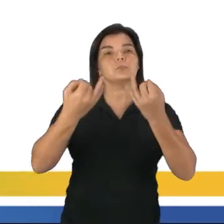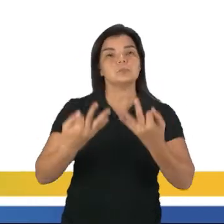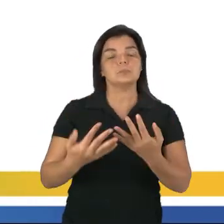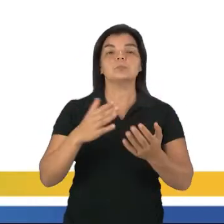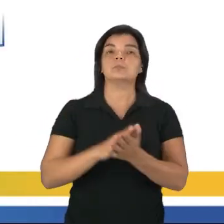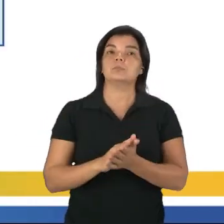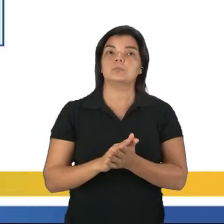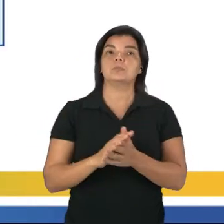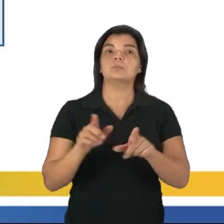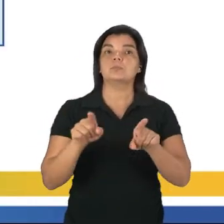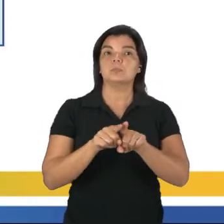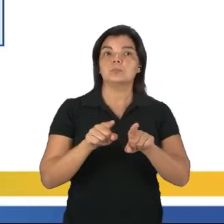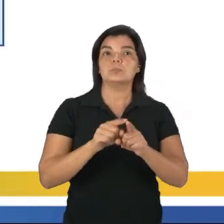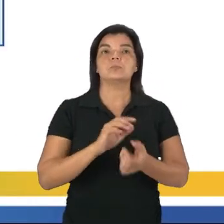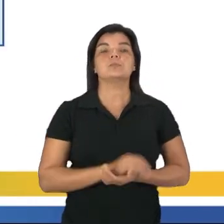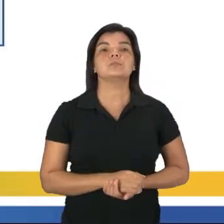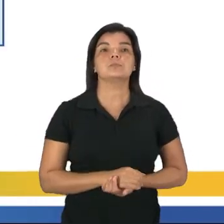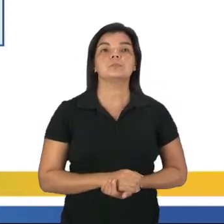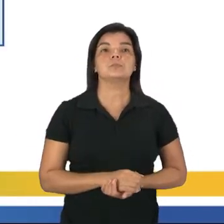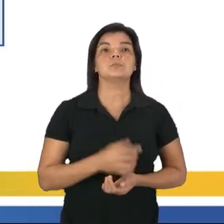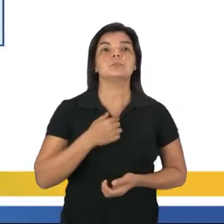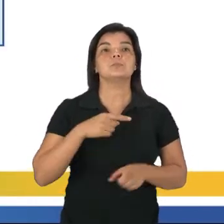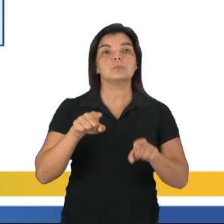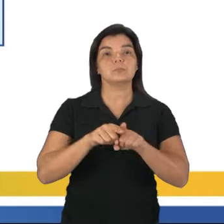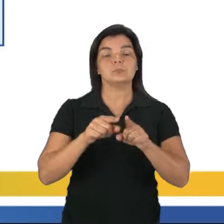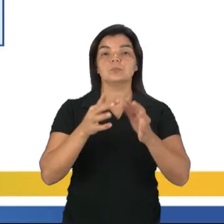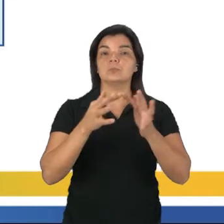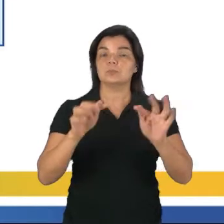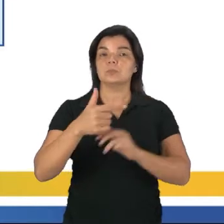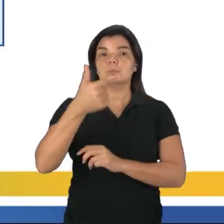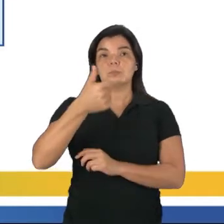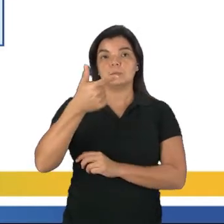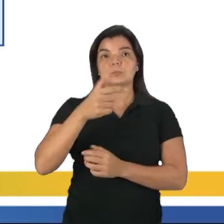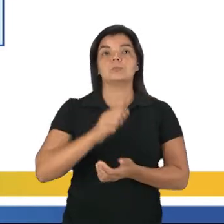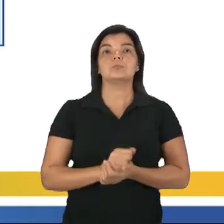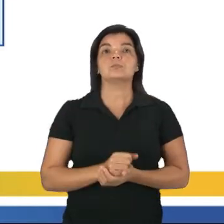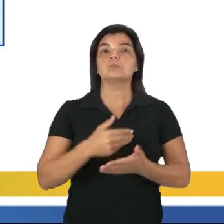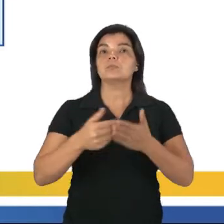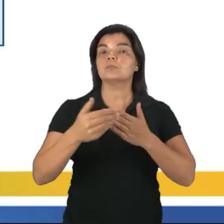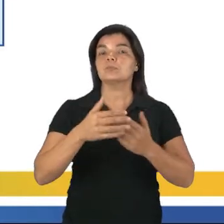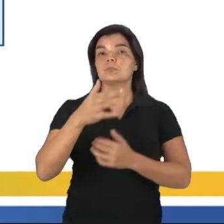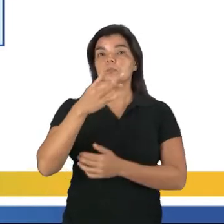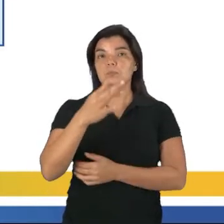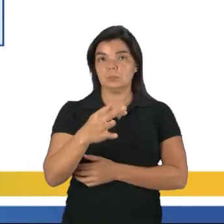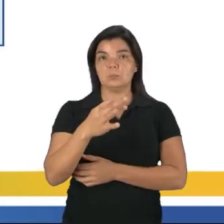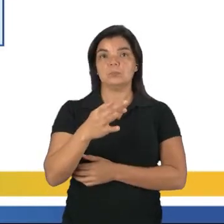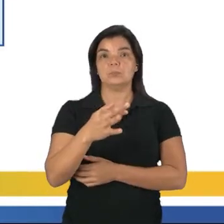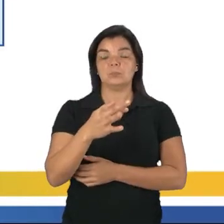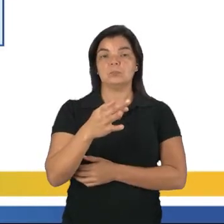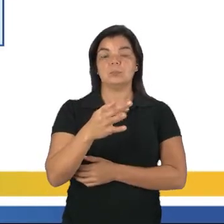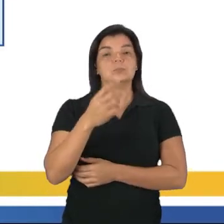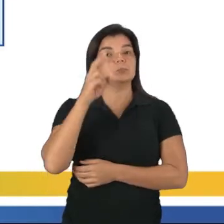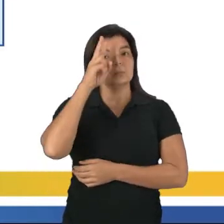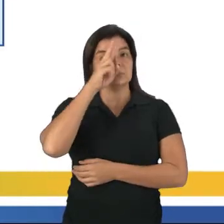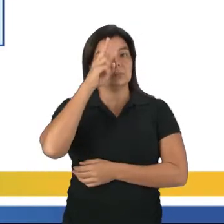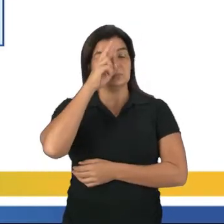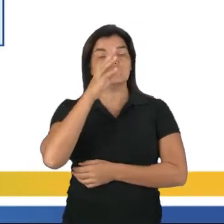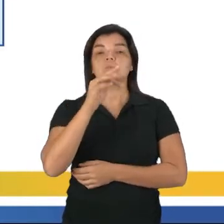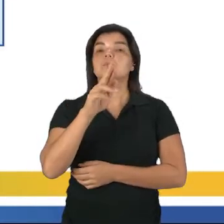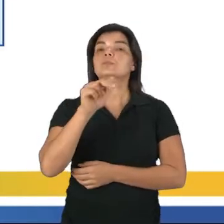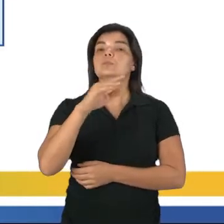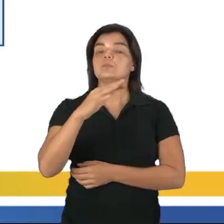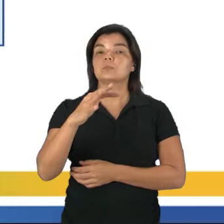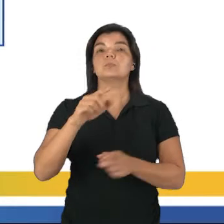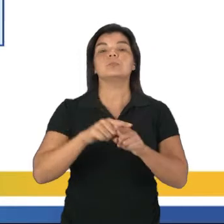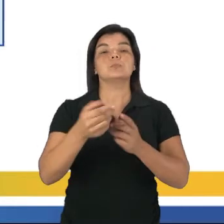da função do segundo grau. Então, chama-se função do segundo grau, qualquer função. Aí vamos lembrar o que é a função.